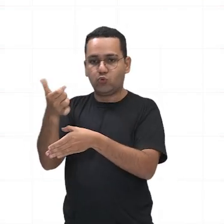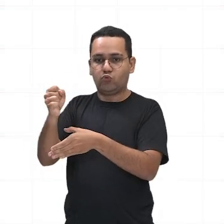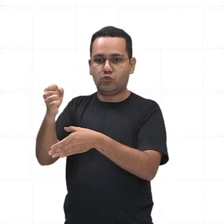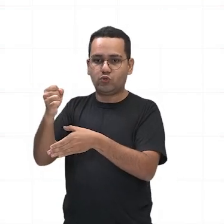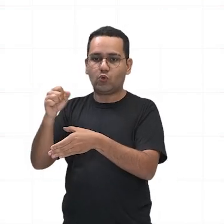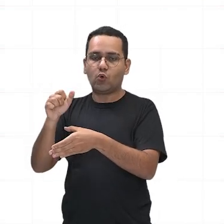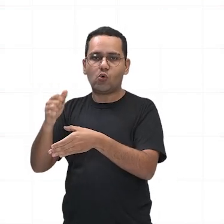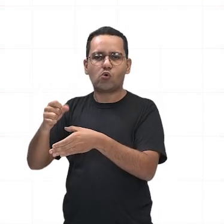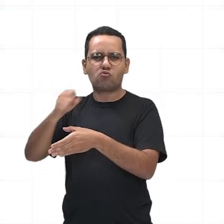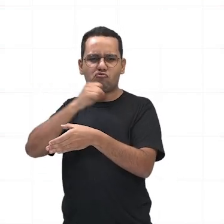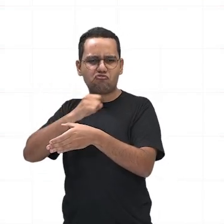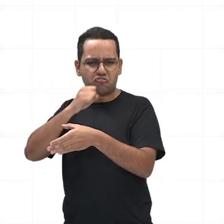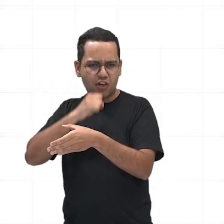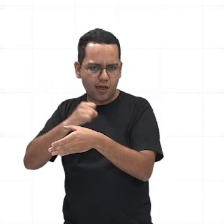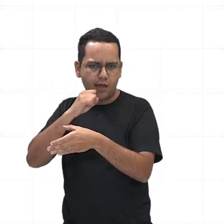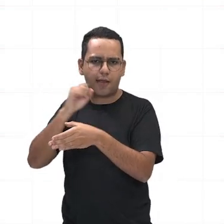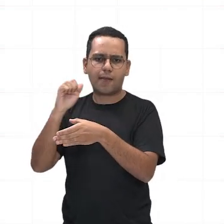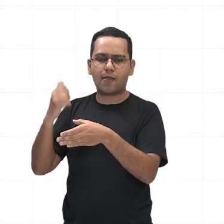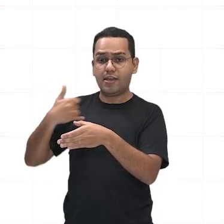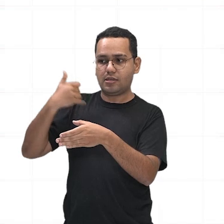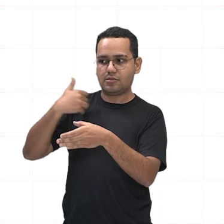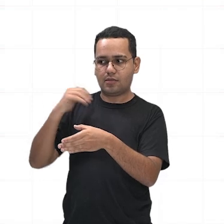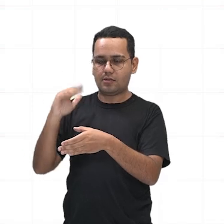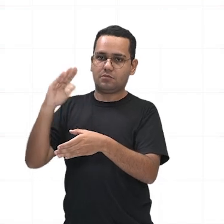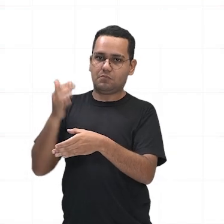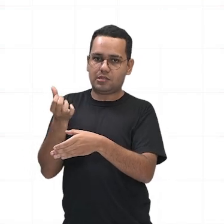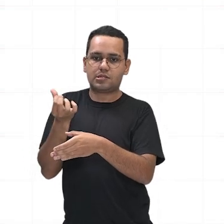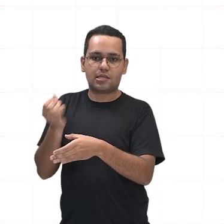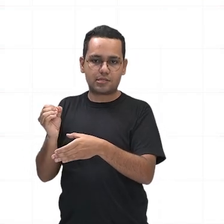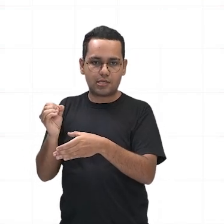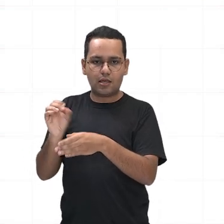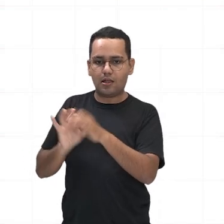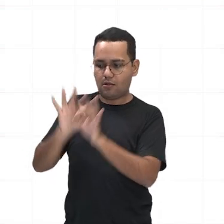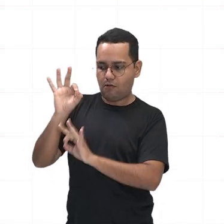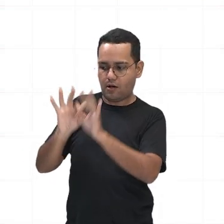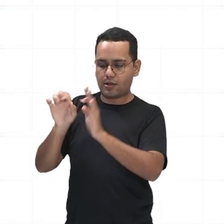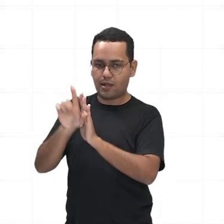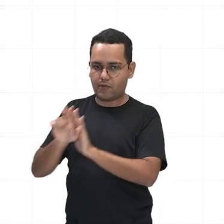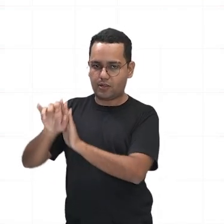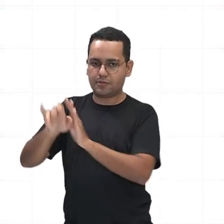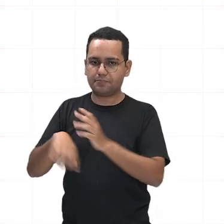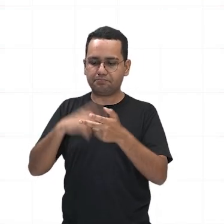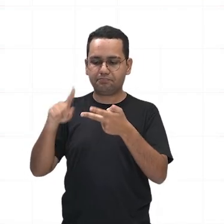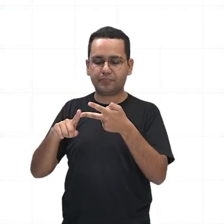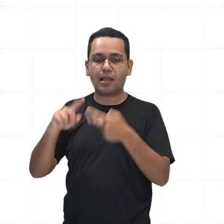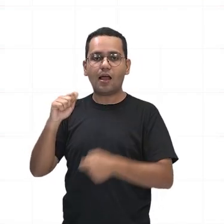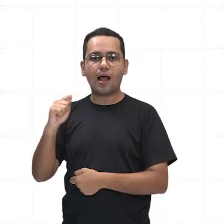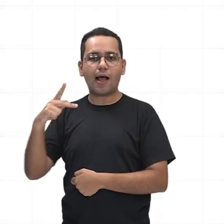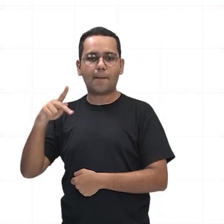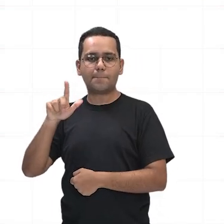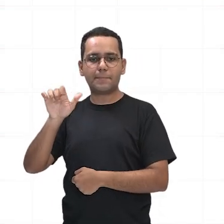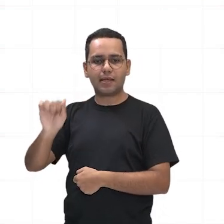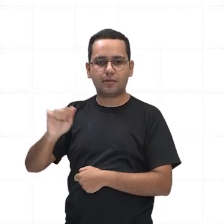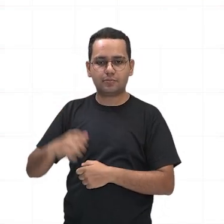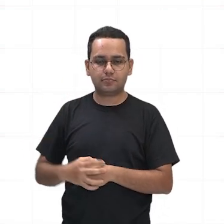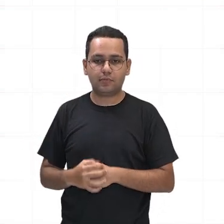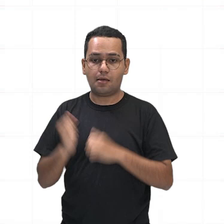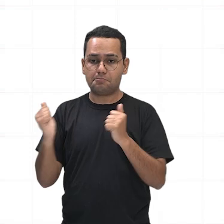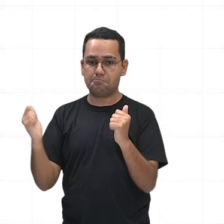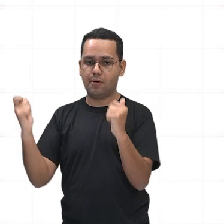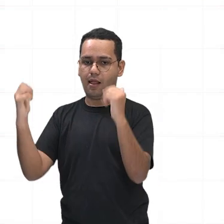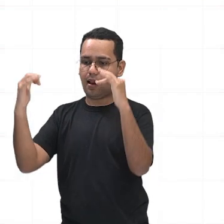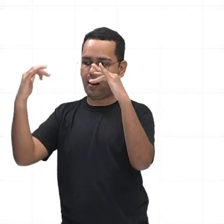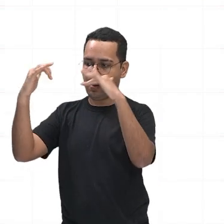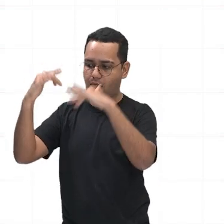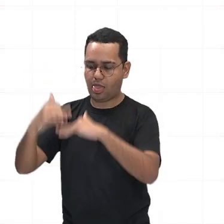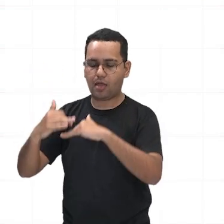de 60 anos, tomavam decisões e elaboravam leis. A Ápela, a assembleia formada, então, por todos os cidadãos